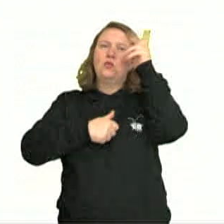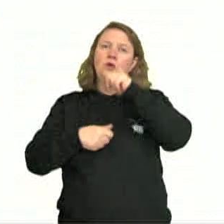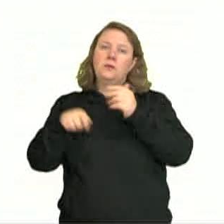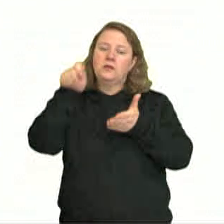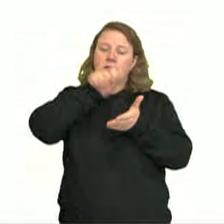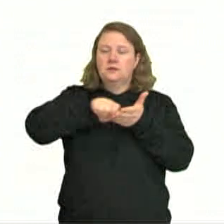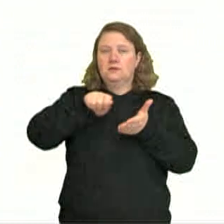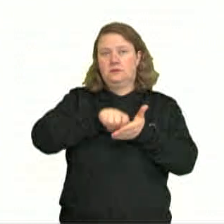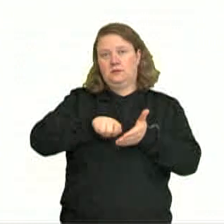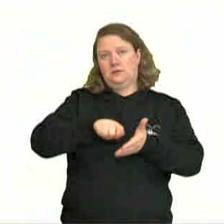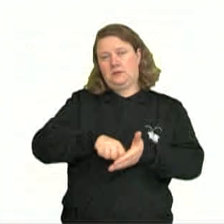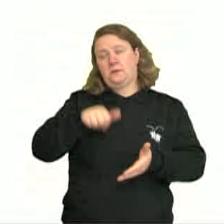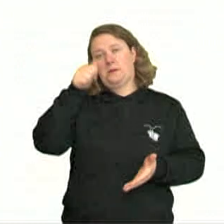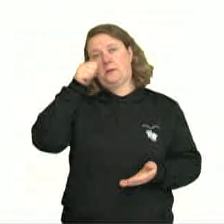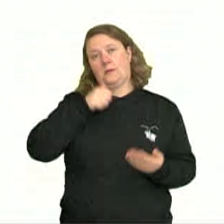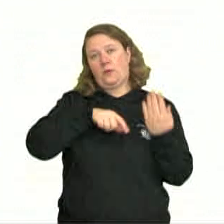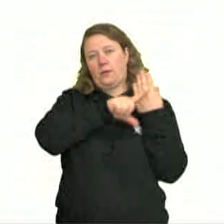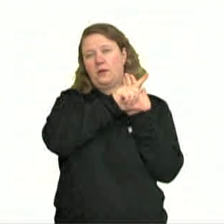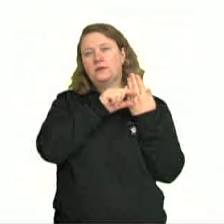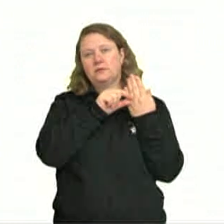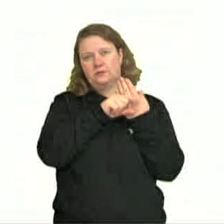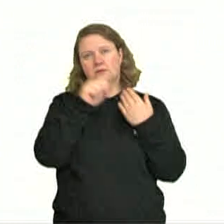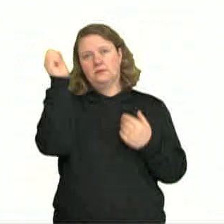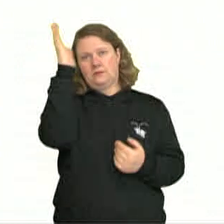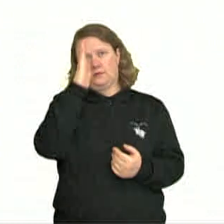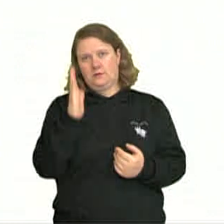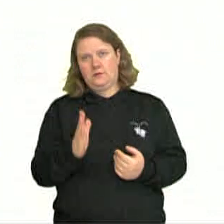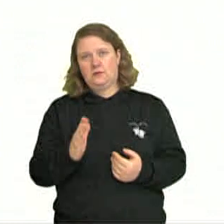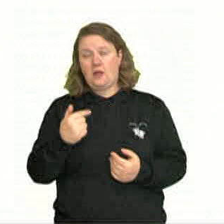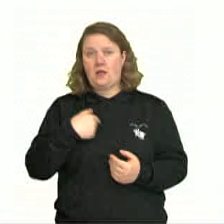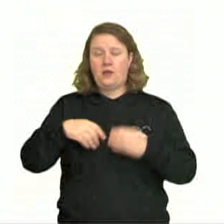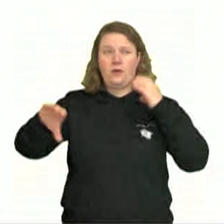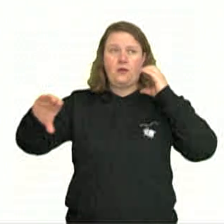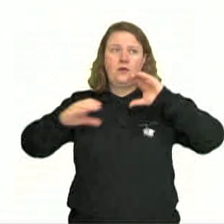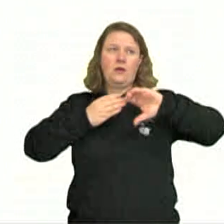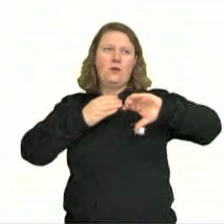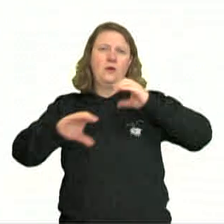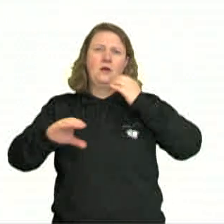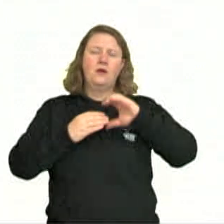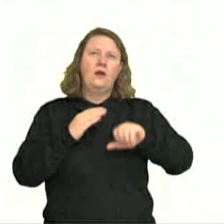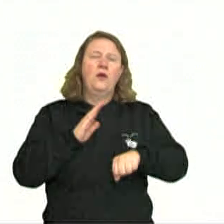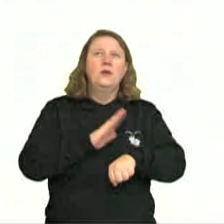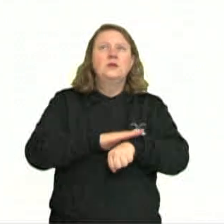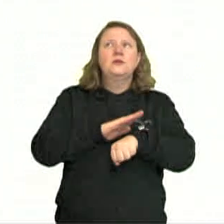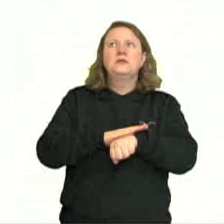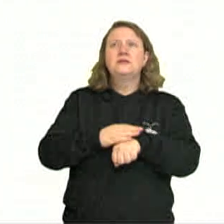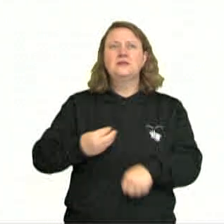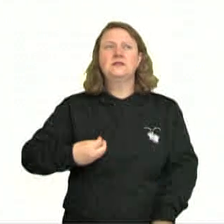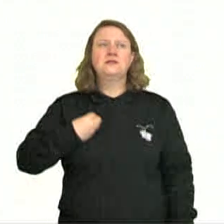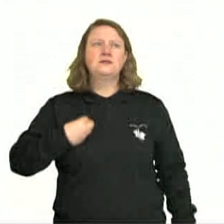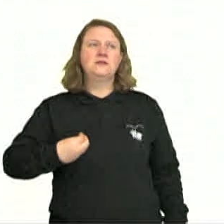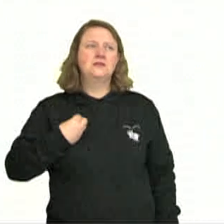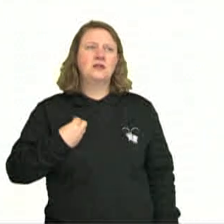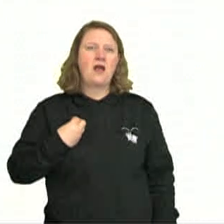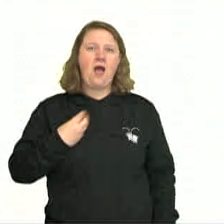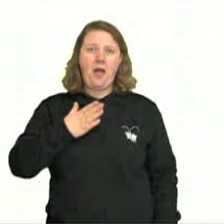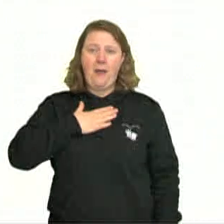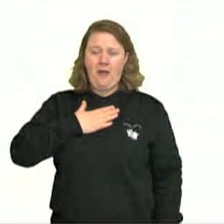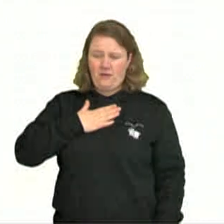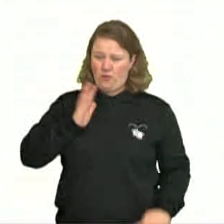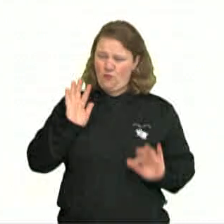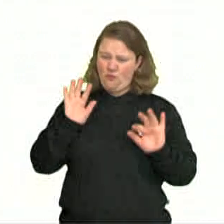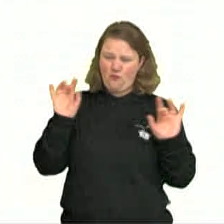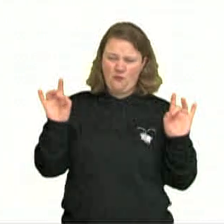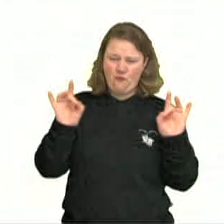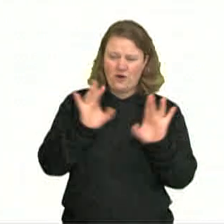por essa grande artista brasileira. Eu canto porque o instante existe e minha vida está completa. Não